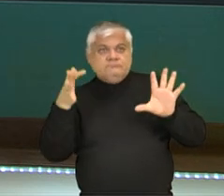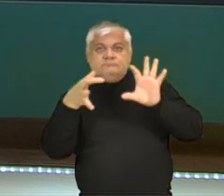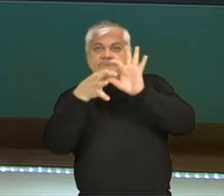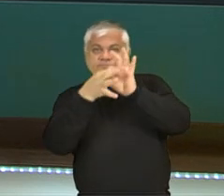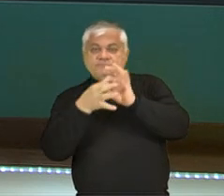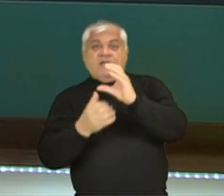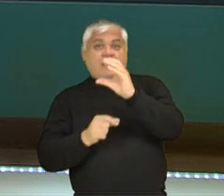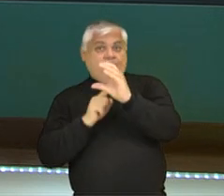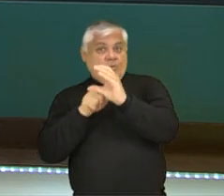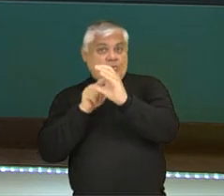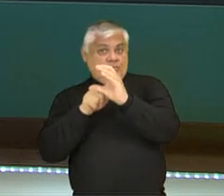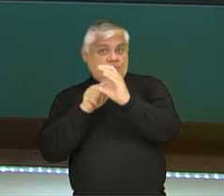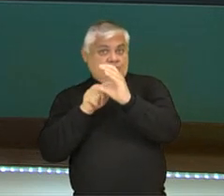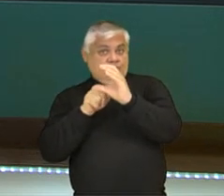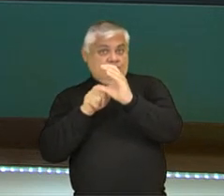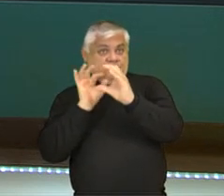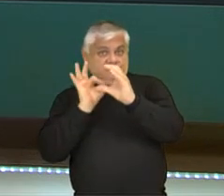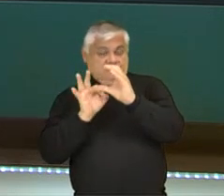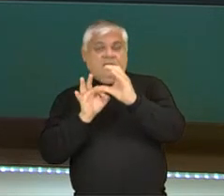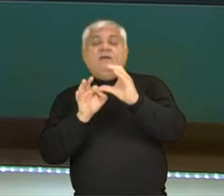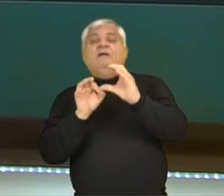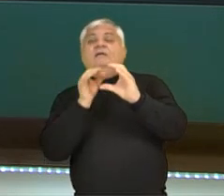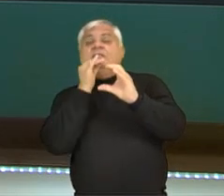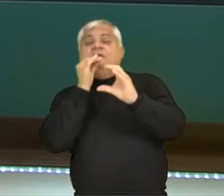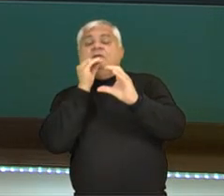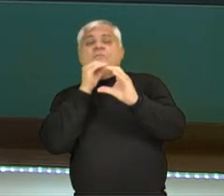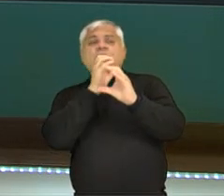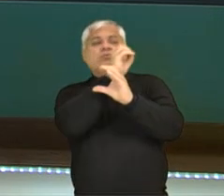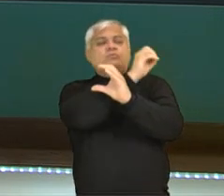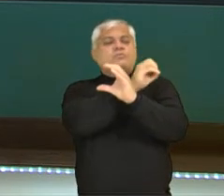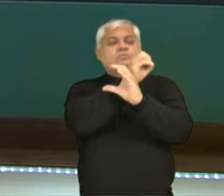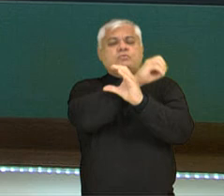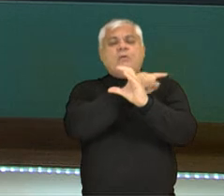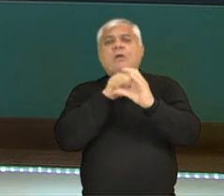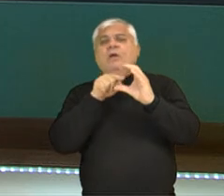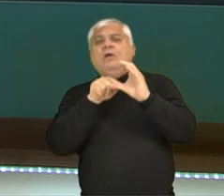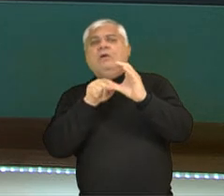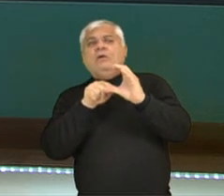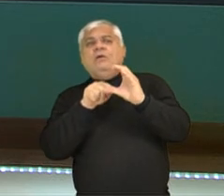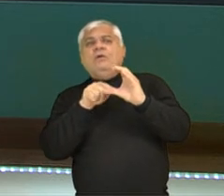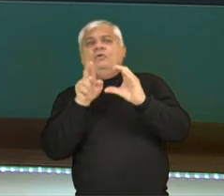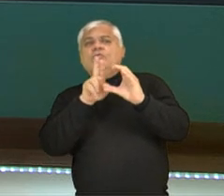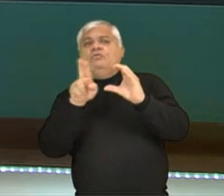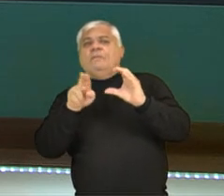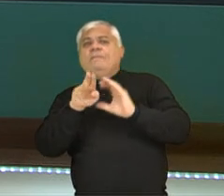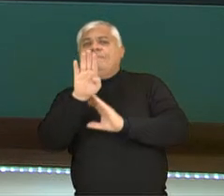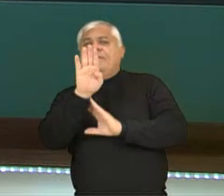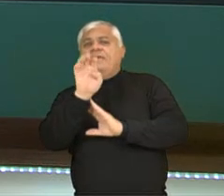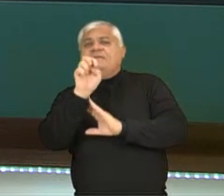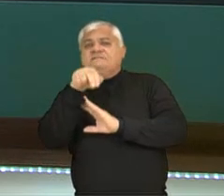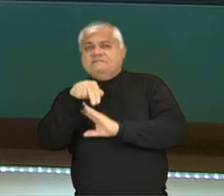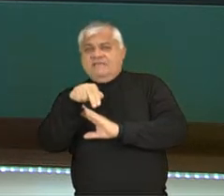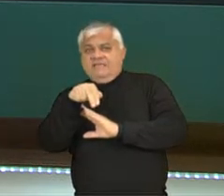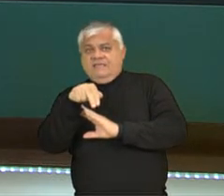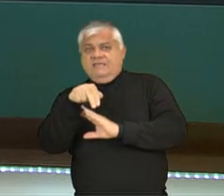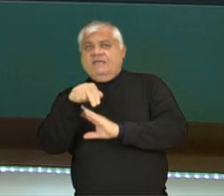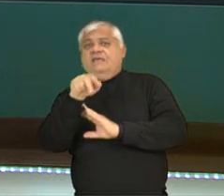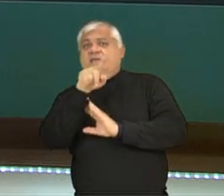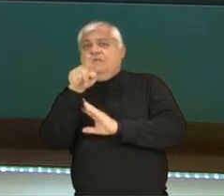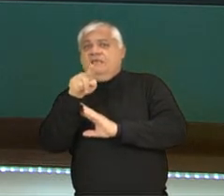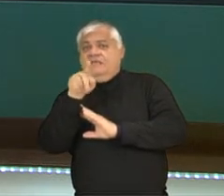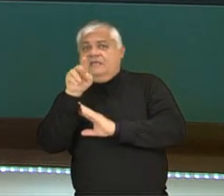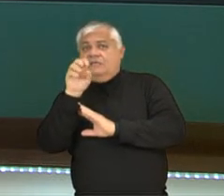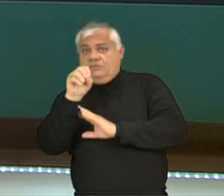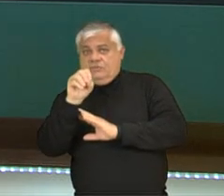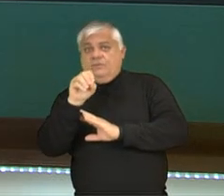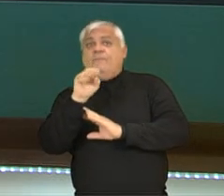grupo carboxila. Então nós temos o anel aromático cujo nome é benzeno, tá? Então